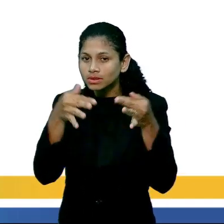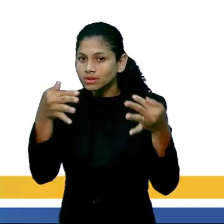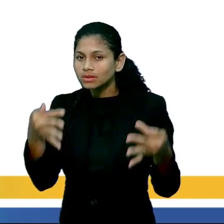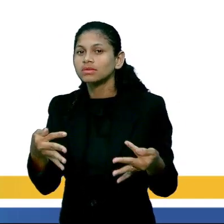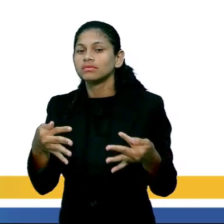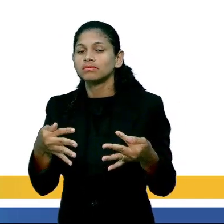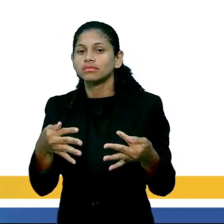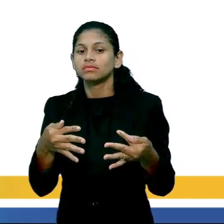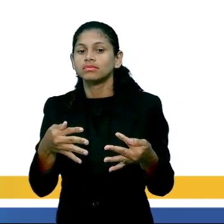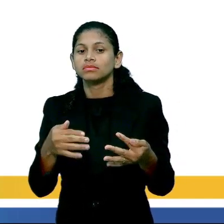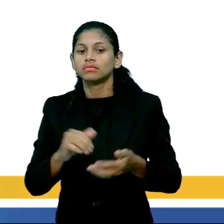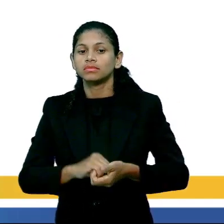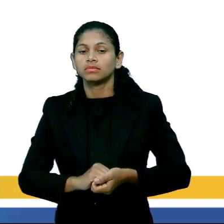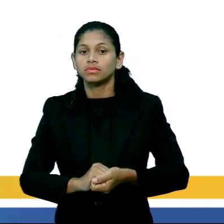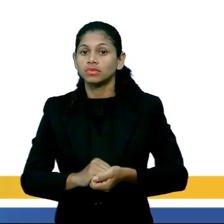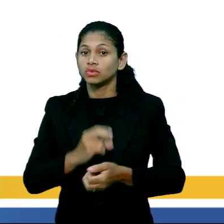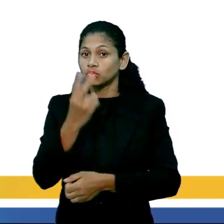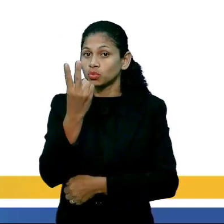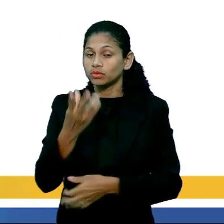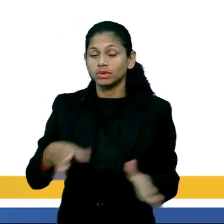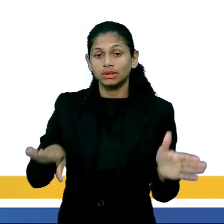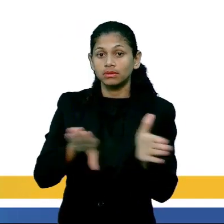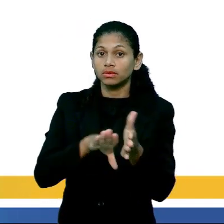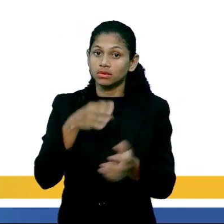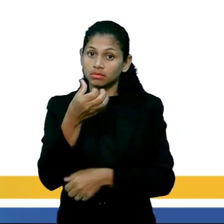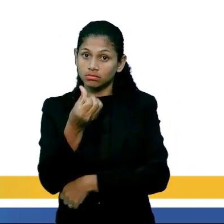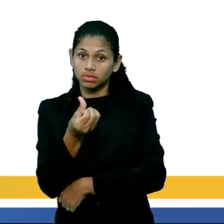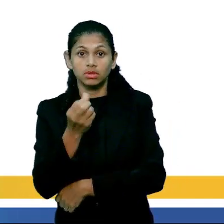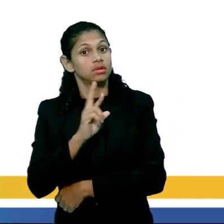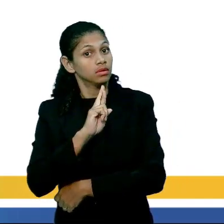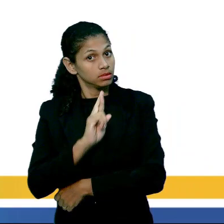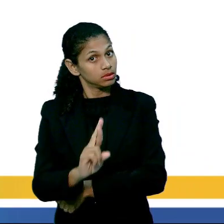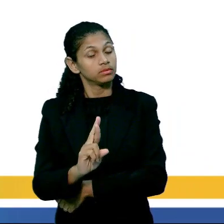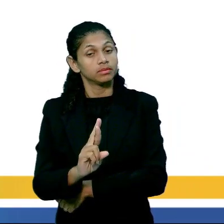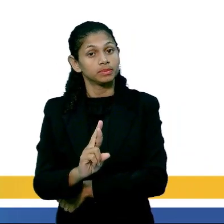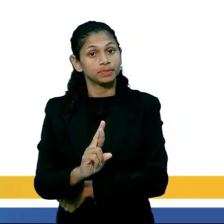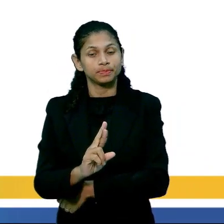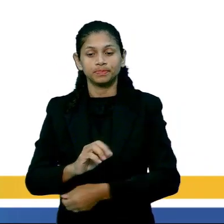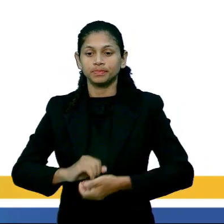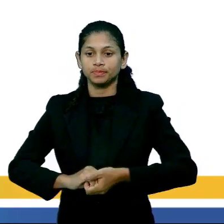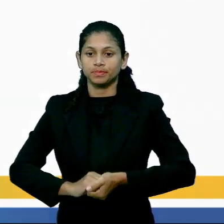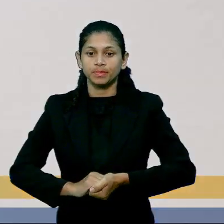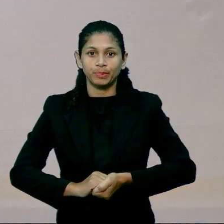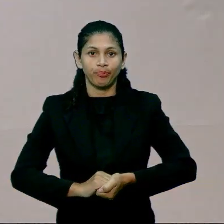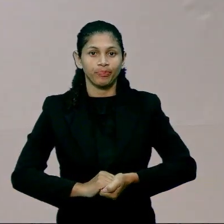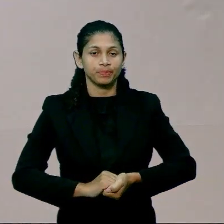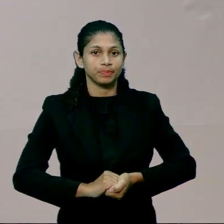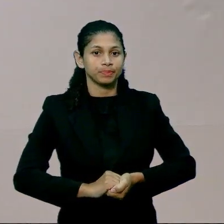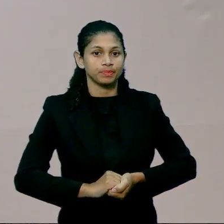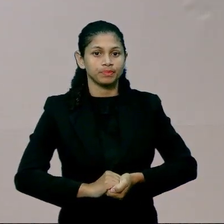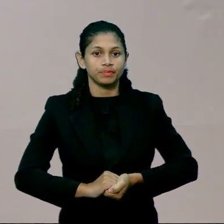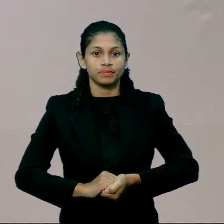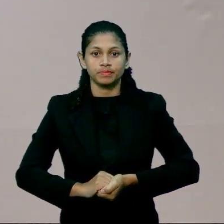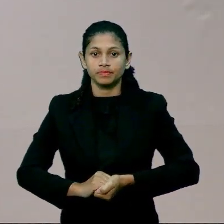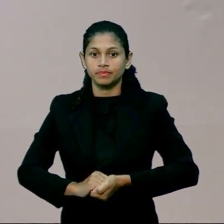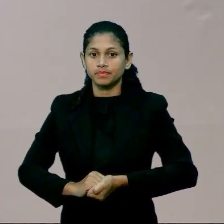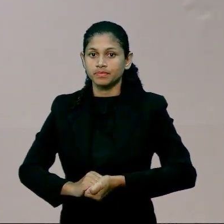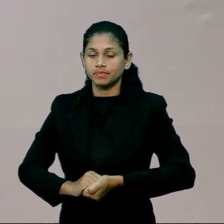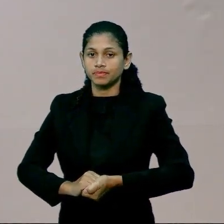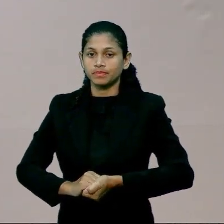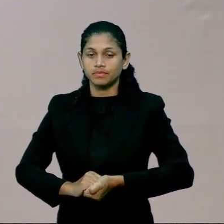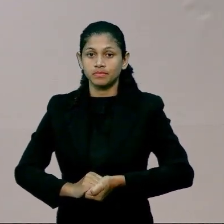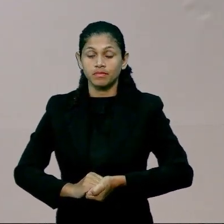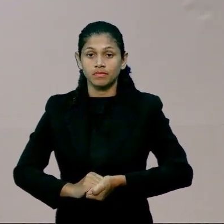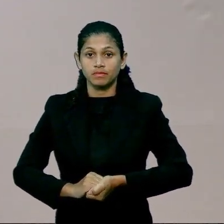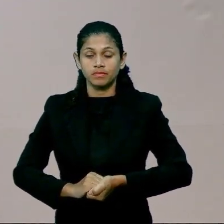vai de 2 a 6 a resposta não pode olhar para o quinto andar tudo bem então quando a gente vê uma